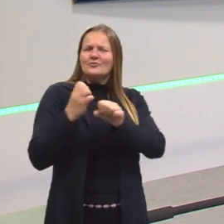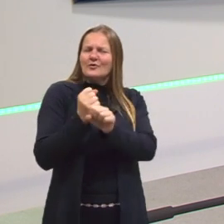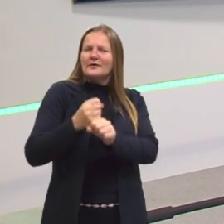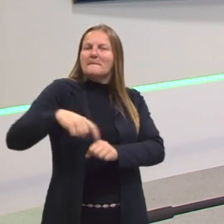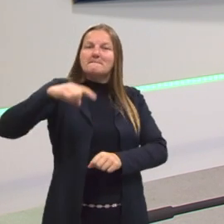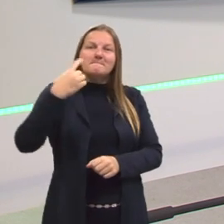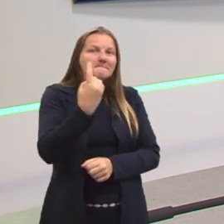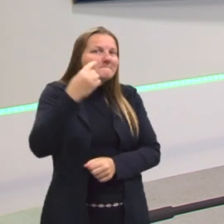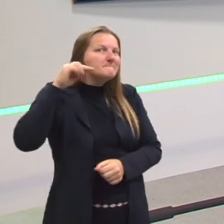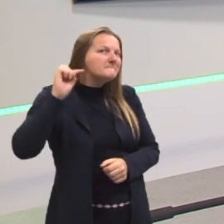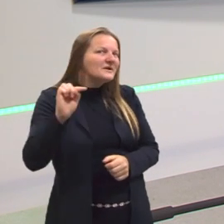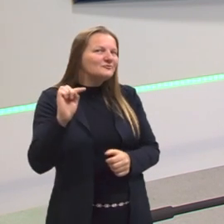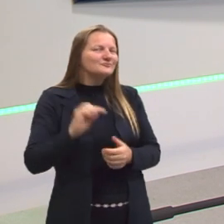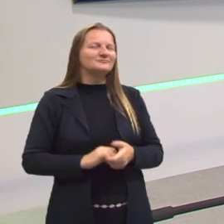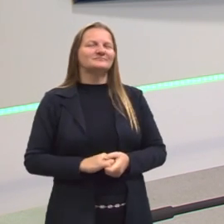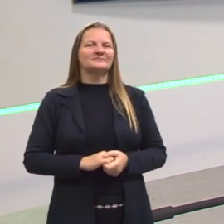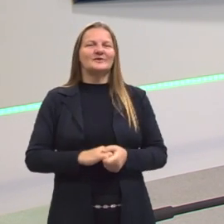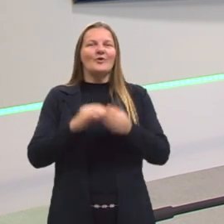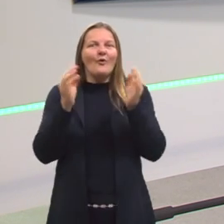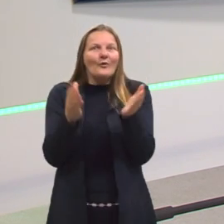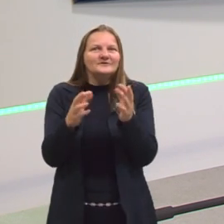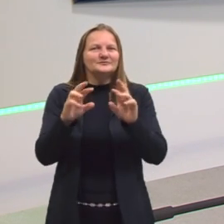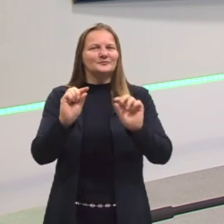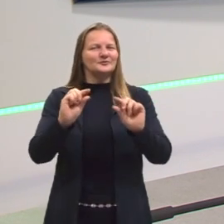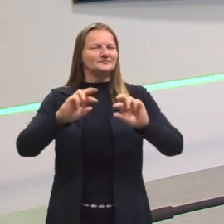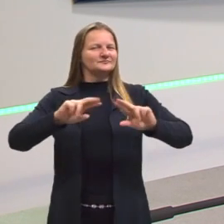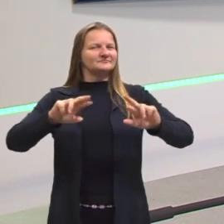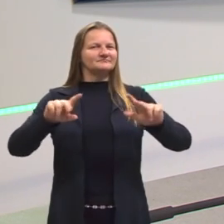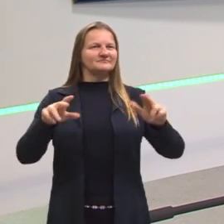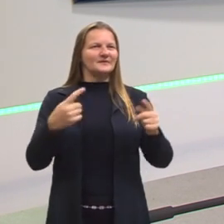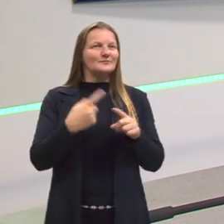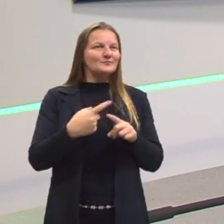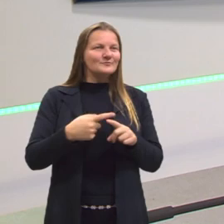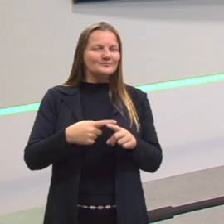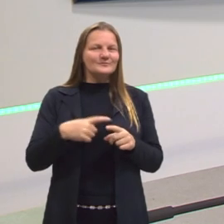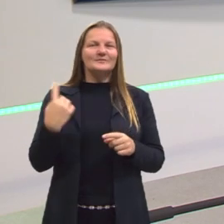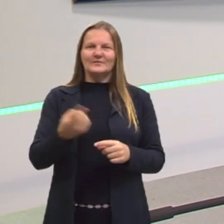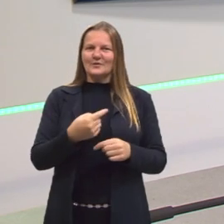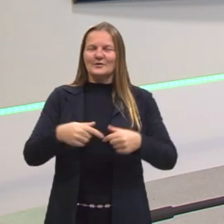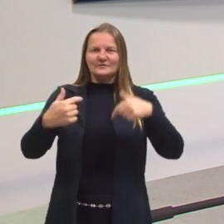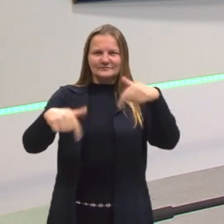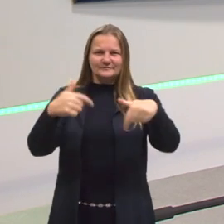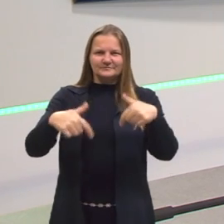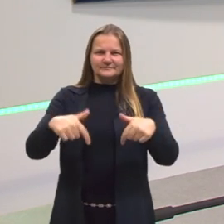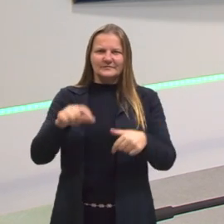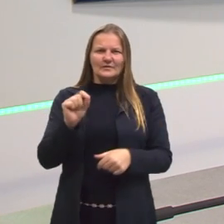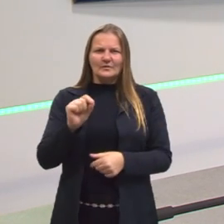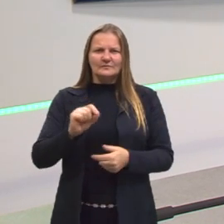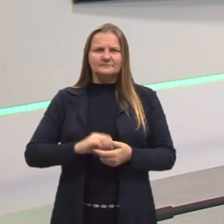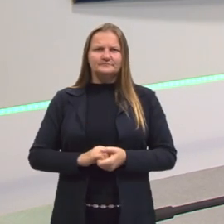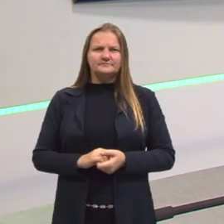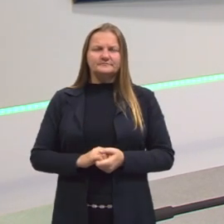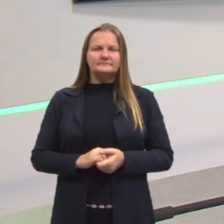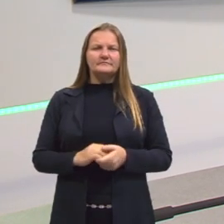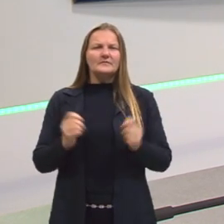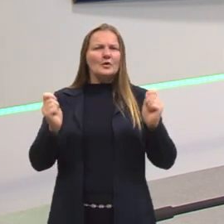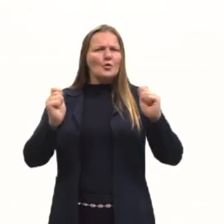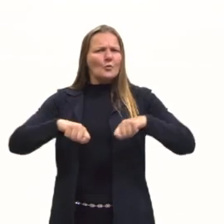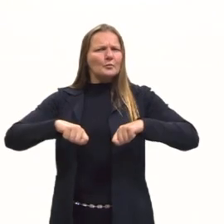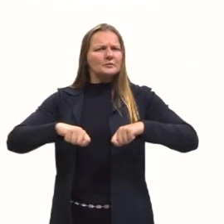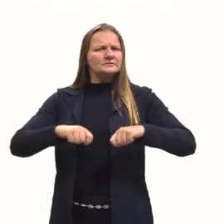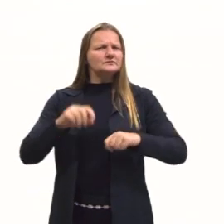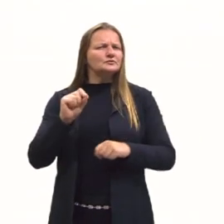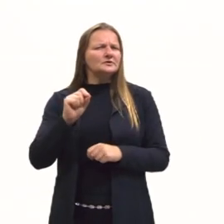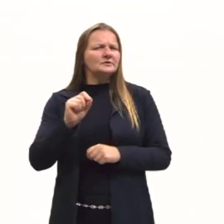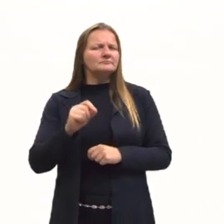mas é algo um pouquinho diferente porque nós vamos trabalhar as competências né